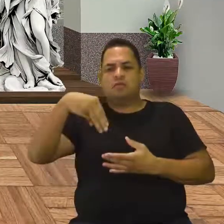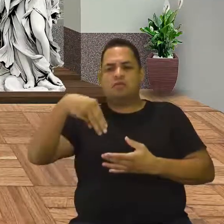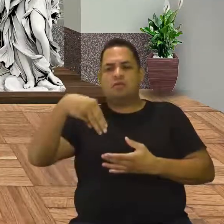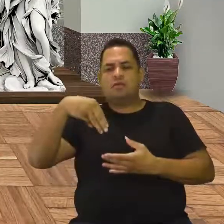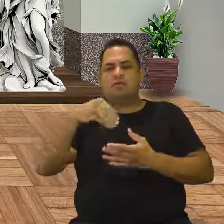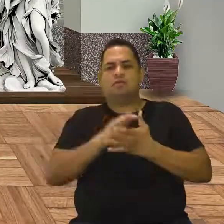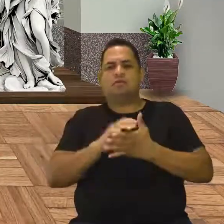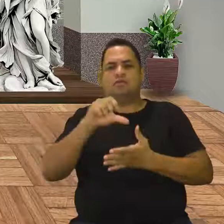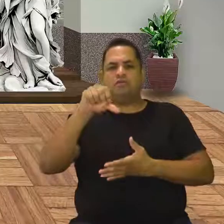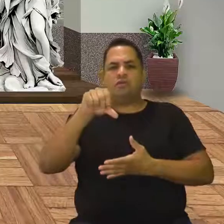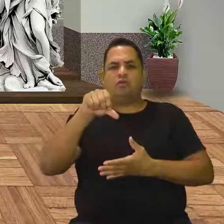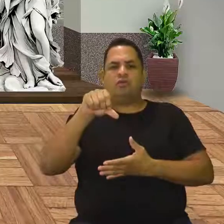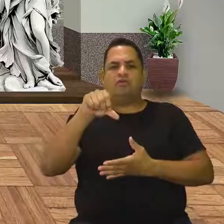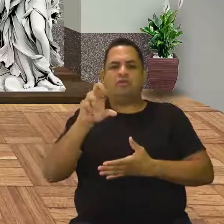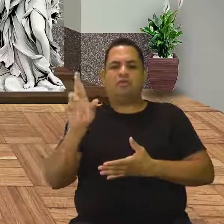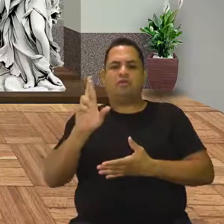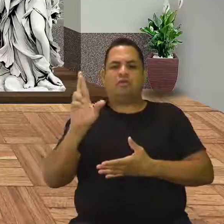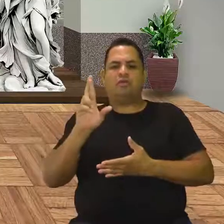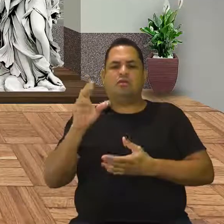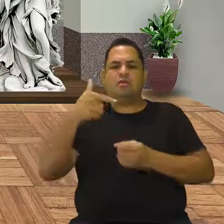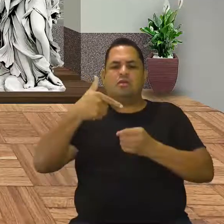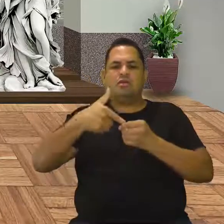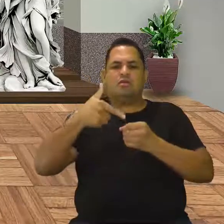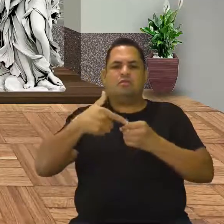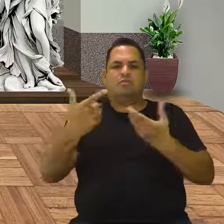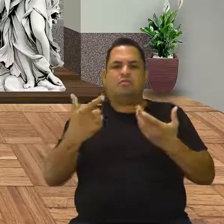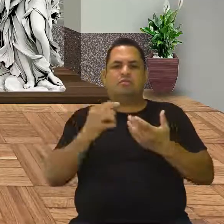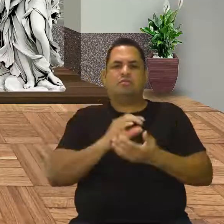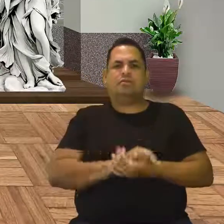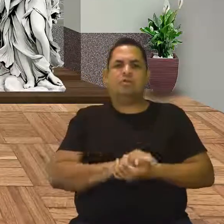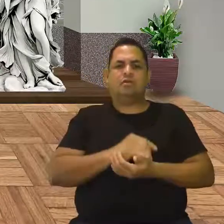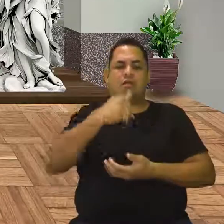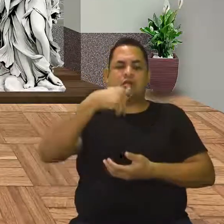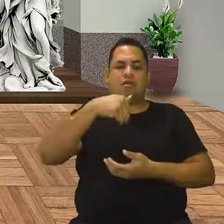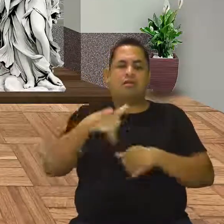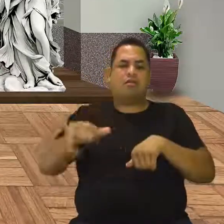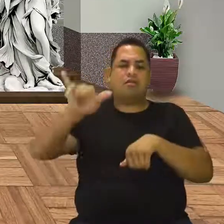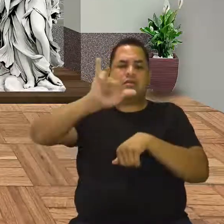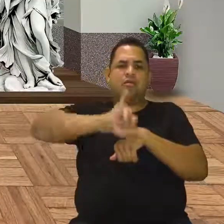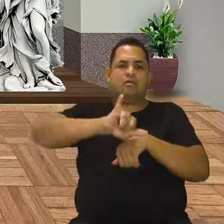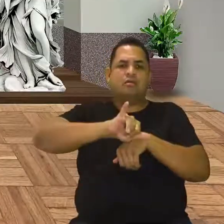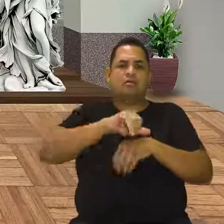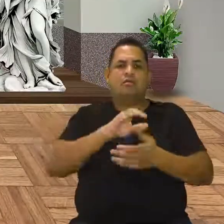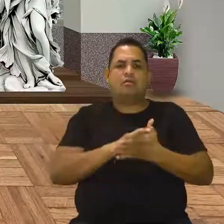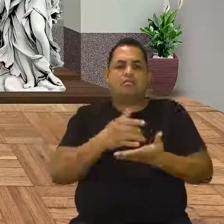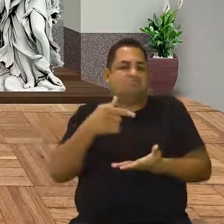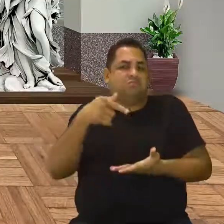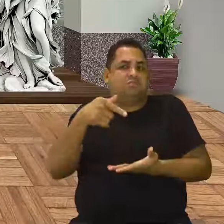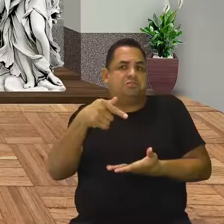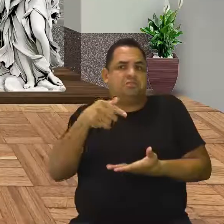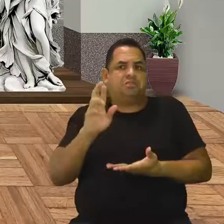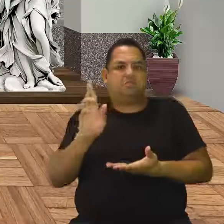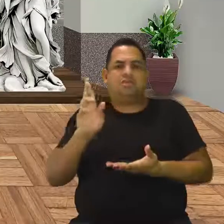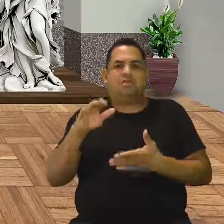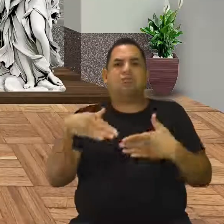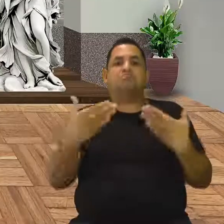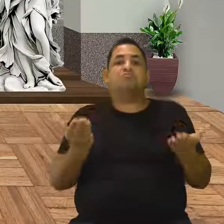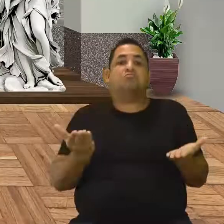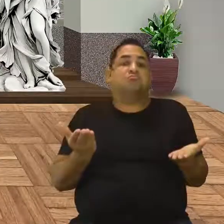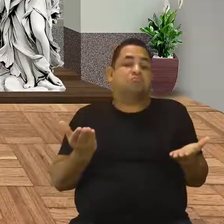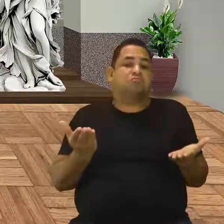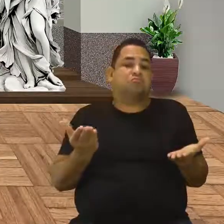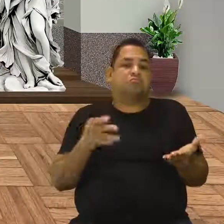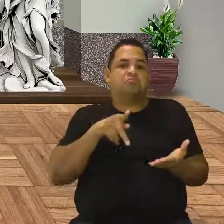R$9 o litro. É muito. Aqui na capital, nós temos lugares que é R$7 a gasolina. E aí,